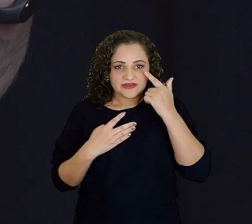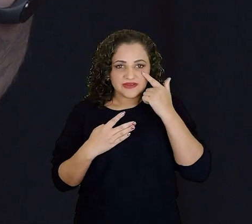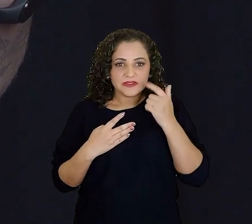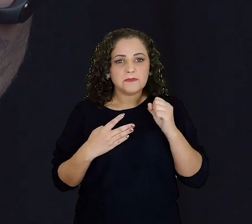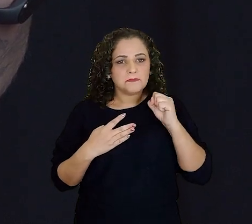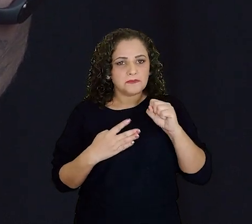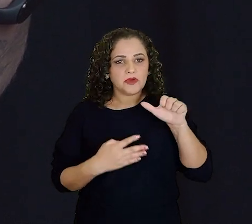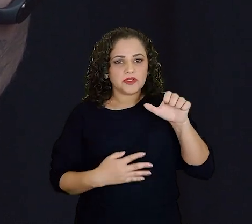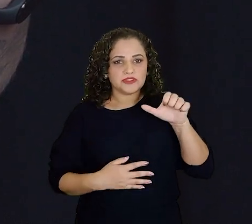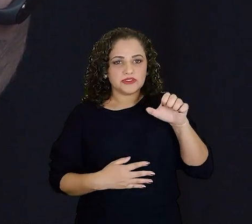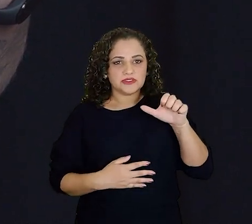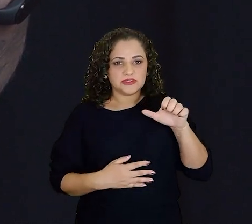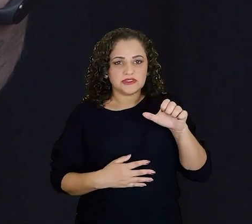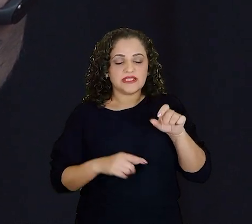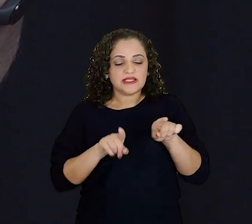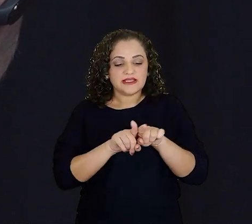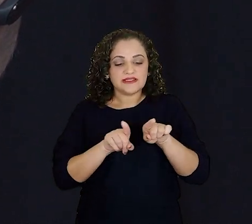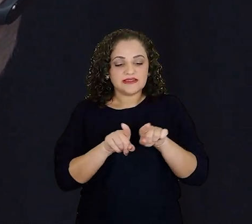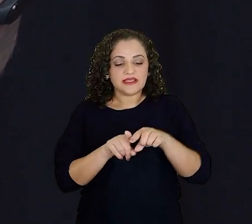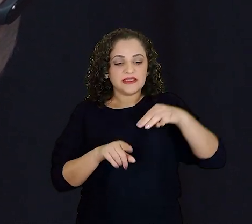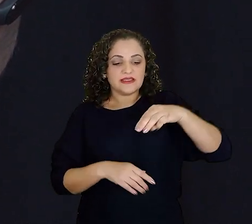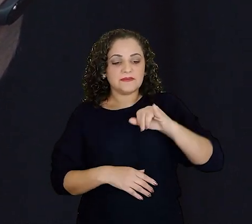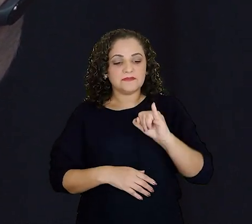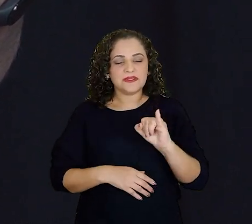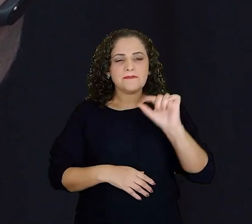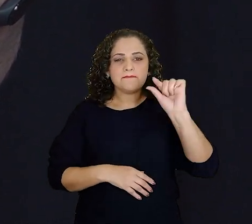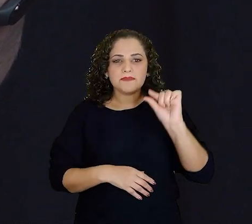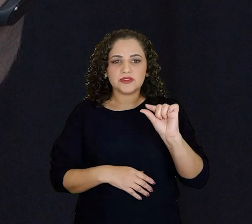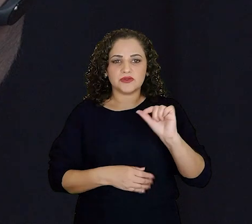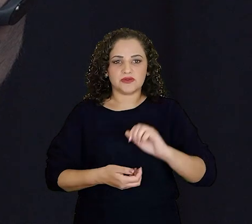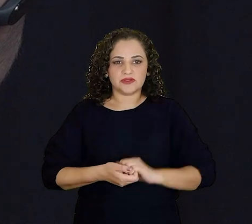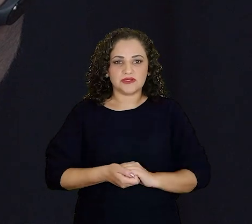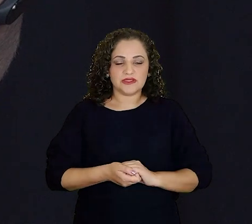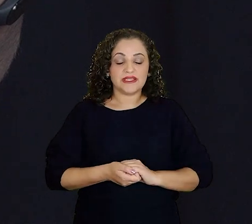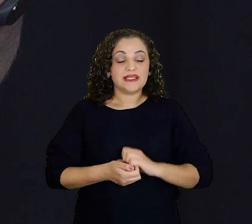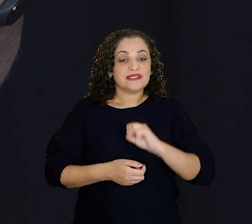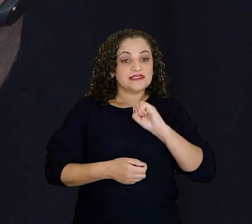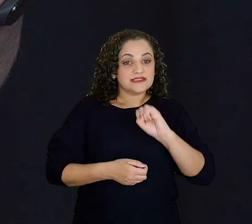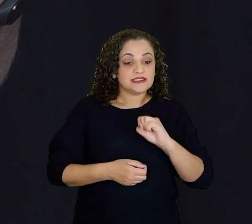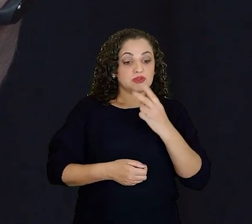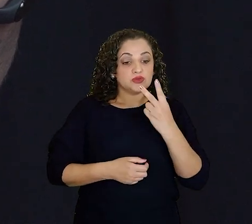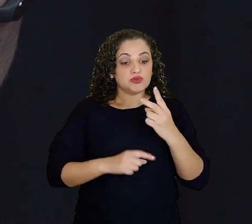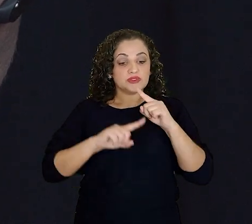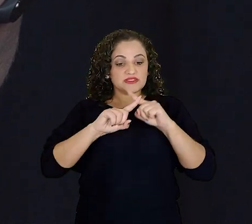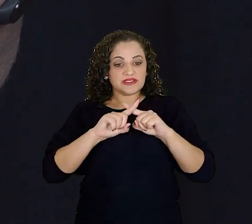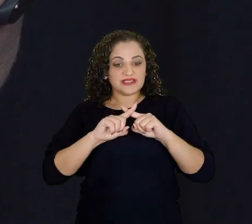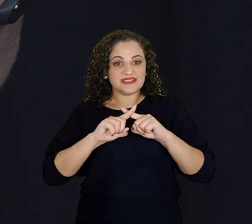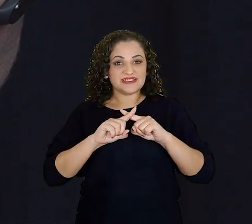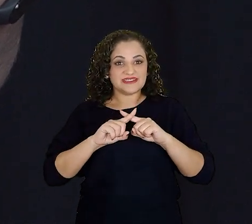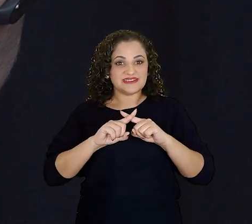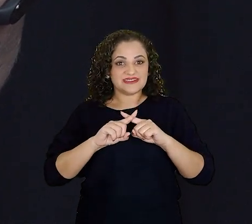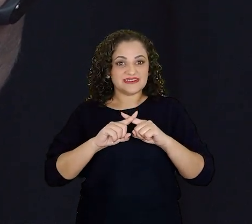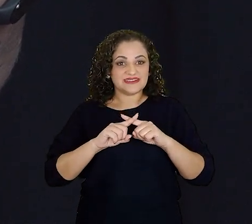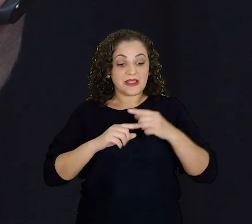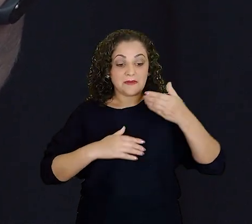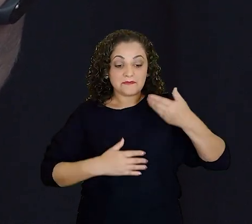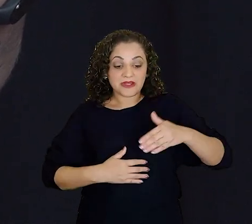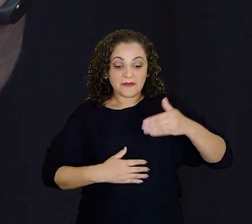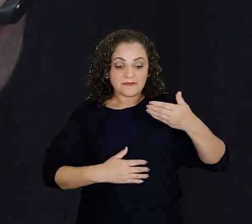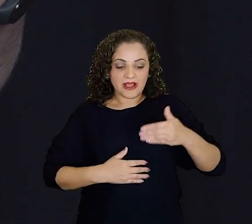o seu polegar, a gente vai ter o acorde de Mi menor. E se a gente tocar ele 2 vezes para baixo